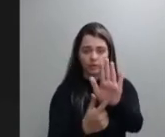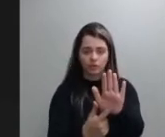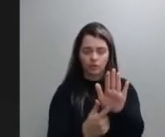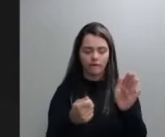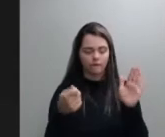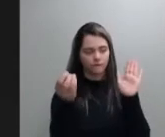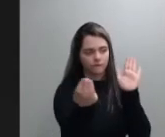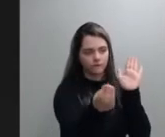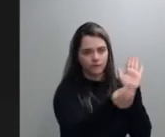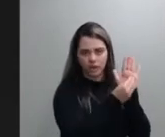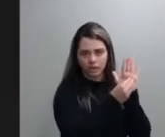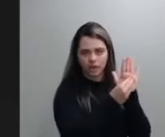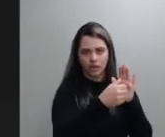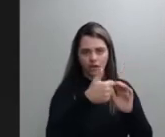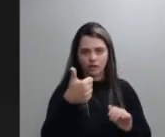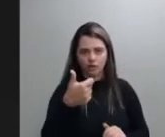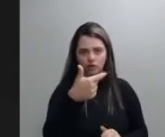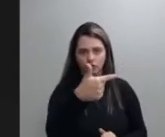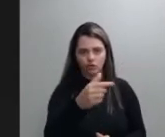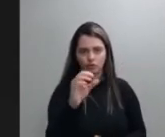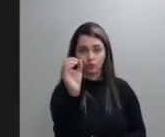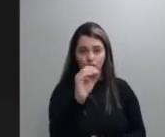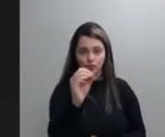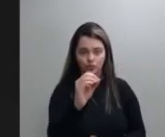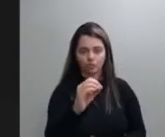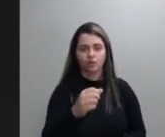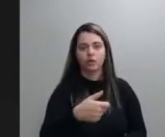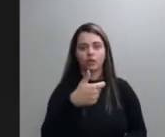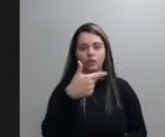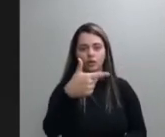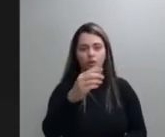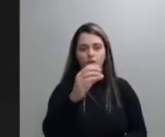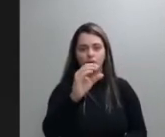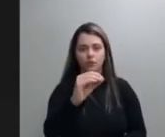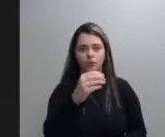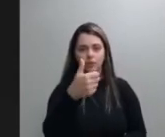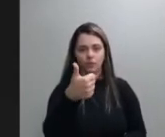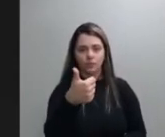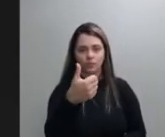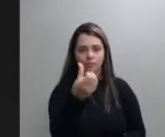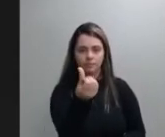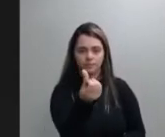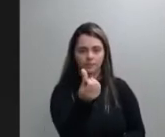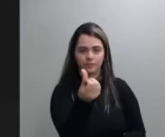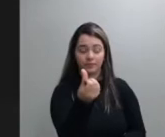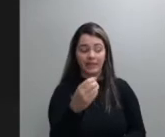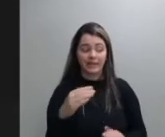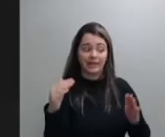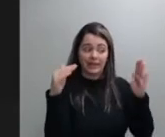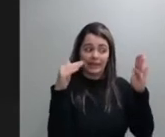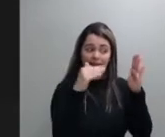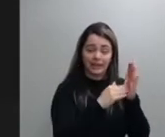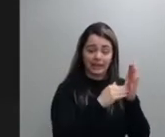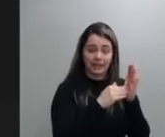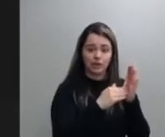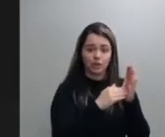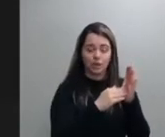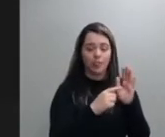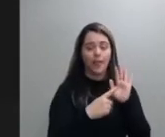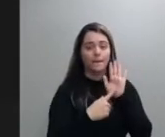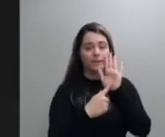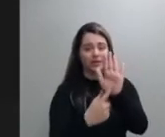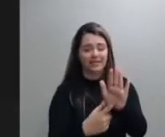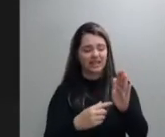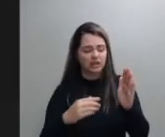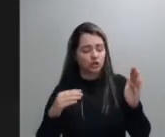21 de outubro de 2016 ou seja a data ali até a obtenção dos títulos nos termos desse edital como data limite